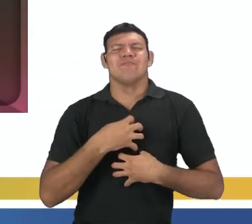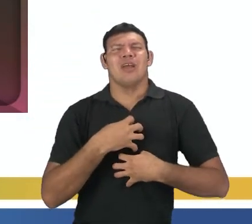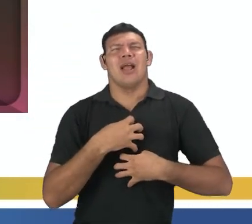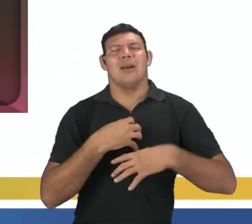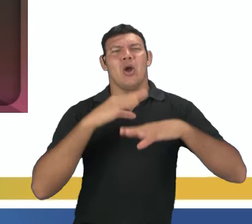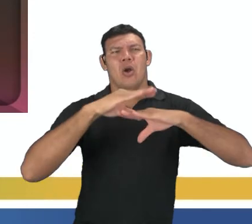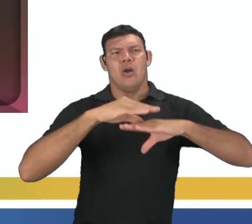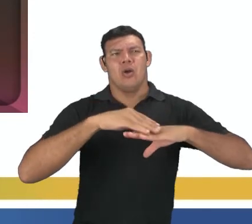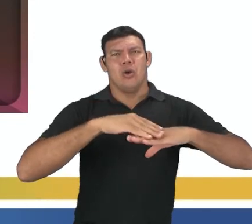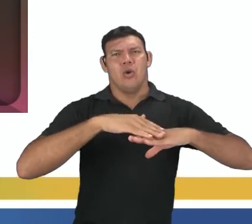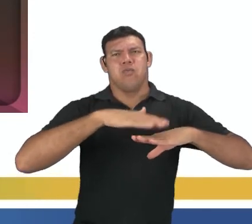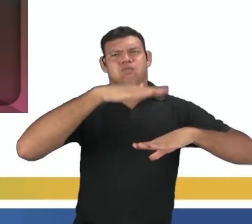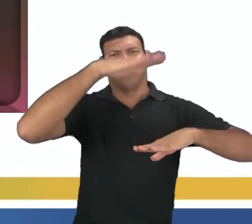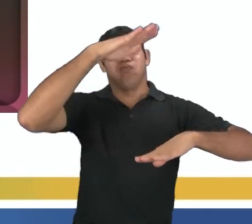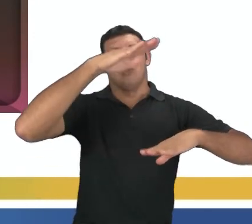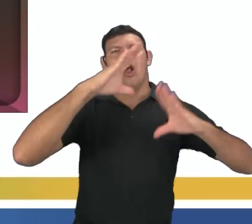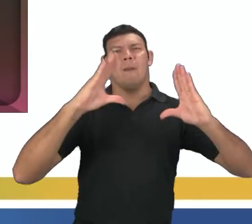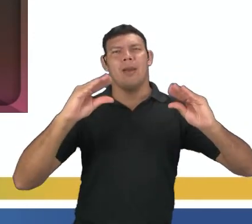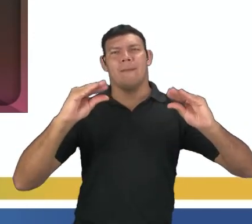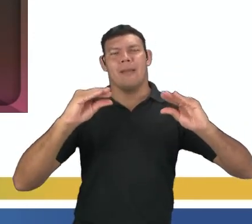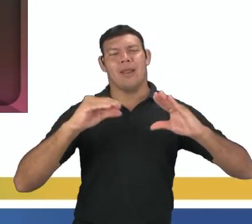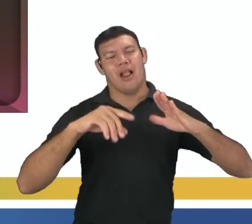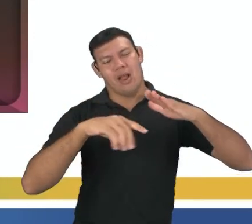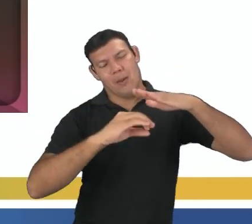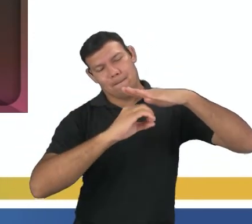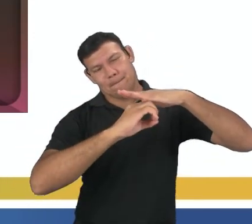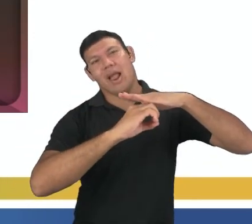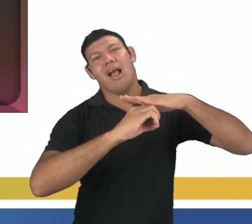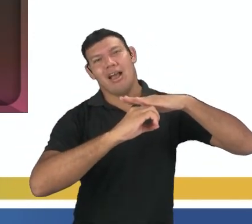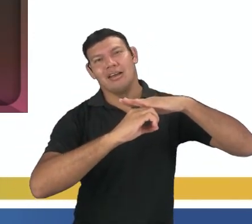por baixo de 20 colchões.